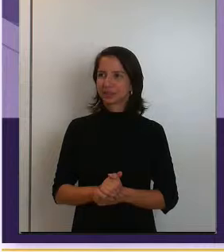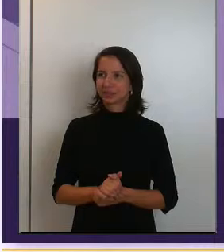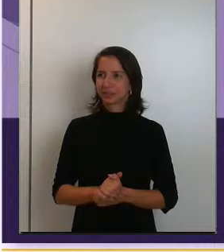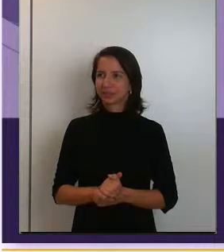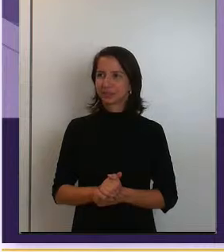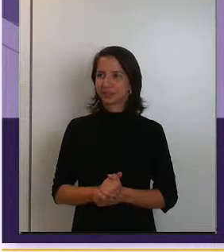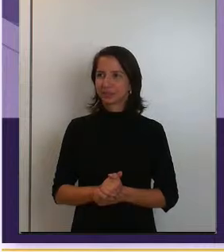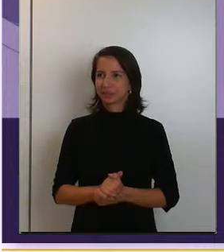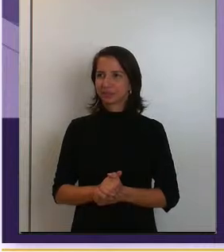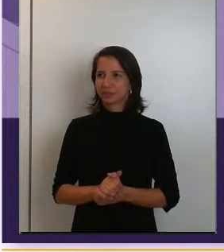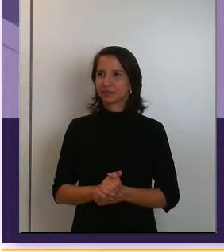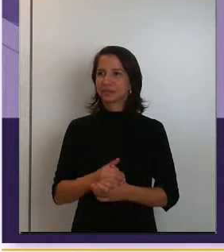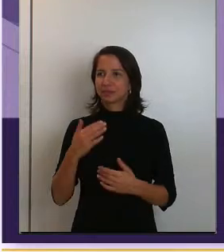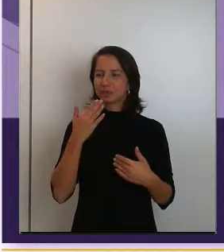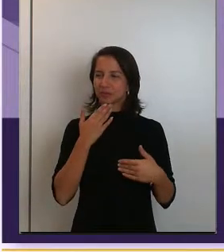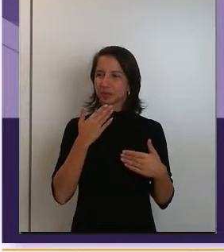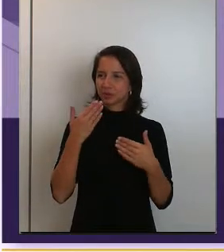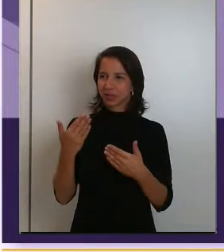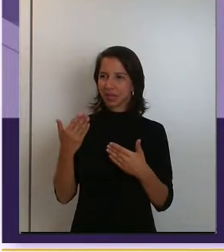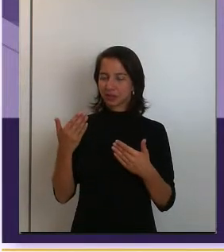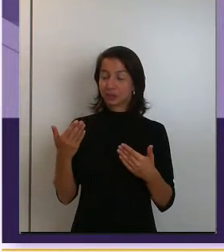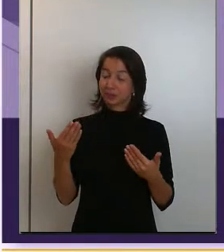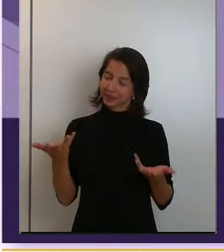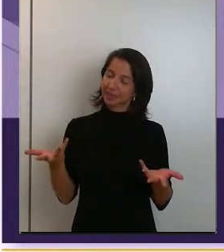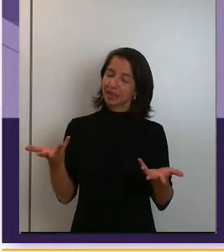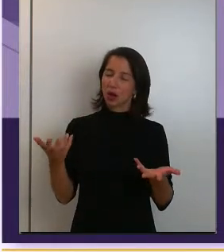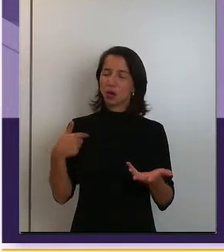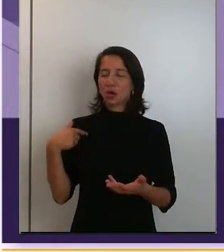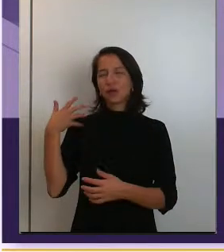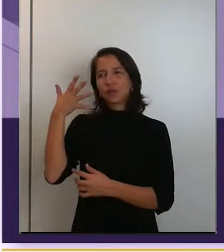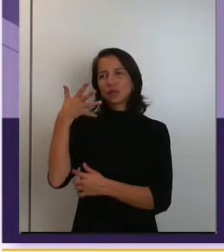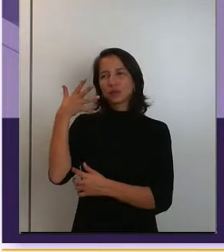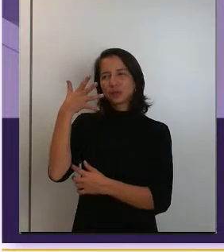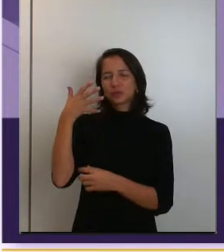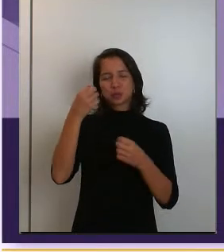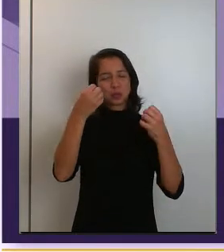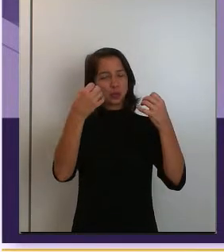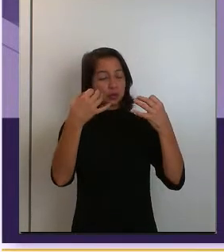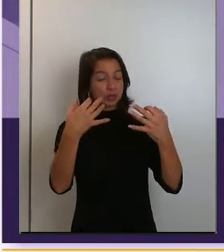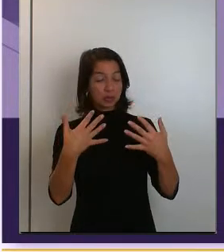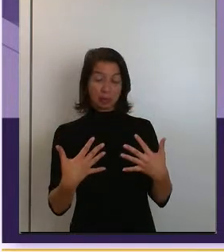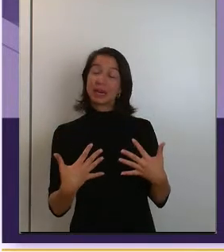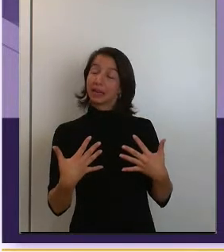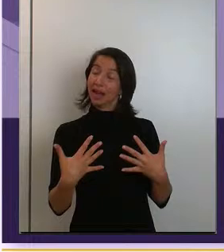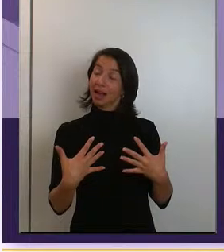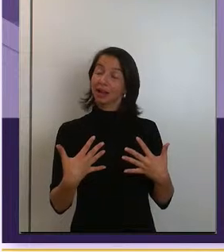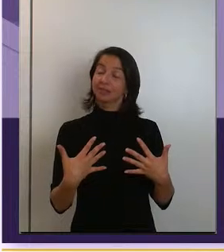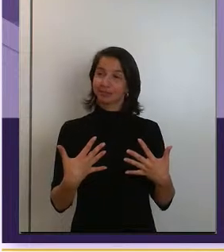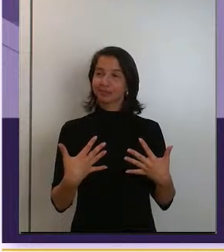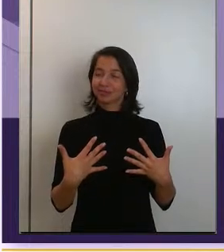Obrigado. Então, eu vou falar, vou compartilhar com vocês um pouco sobre